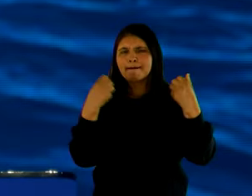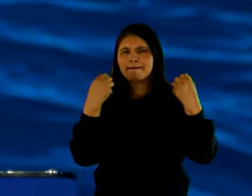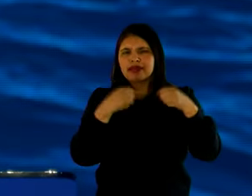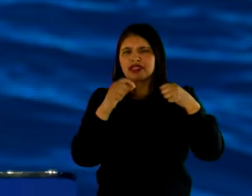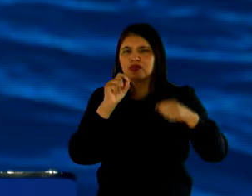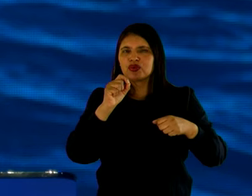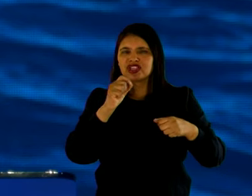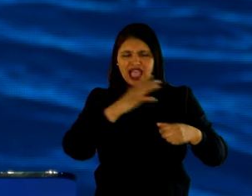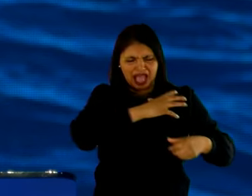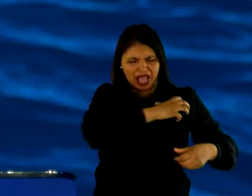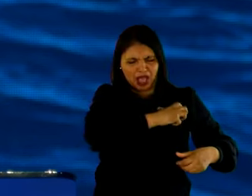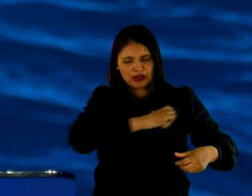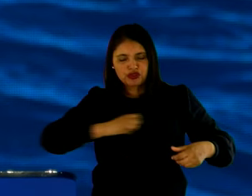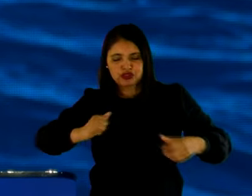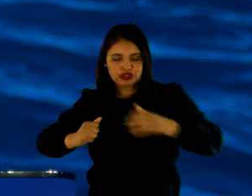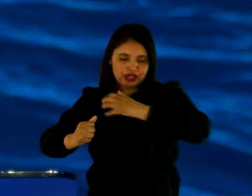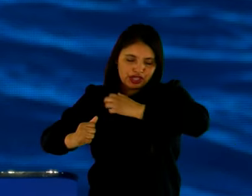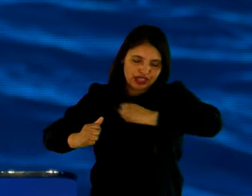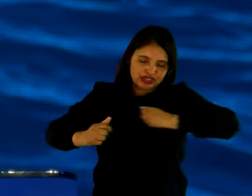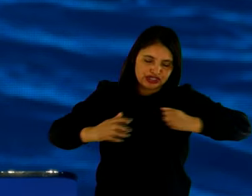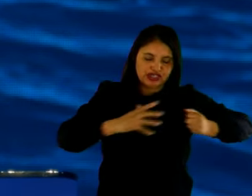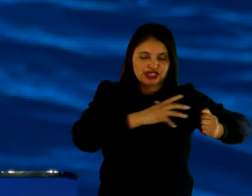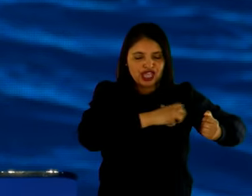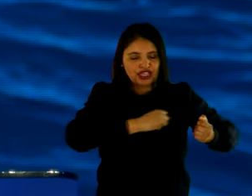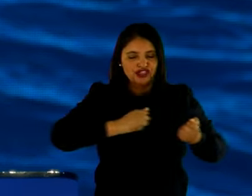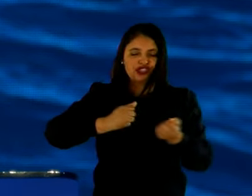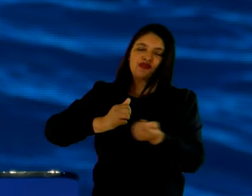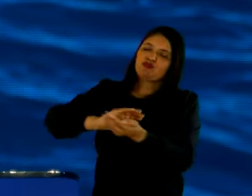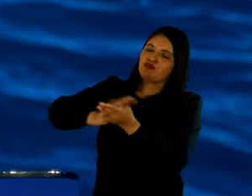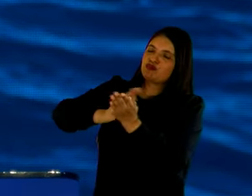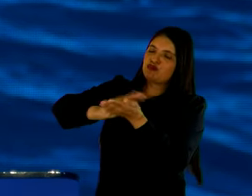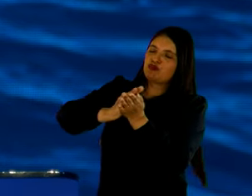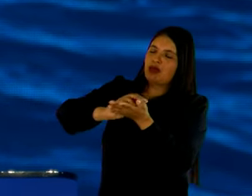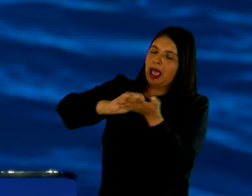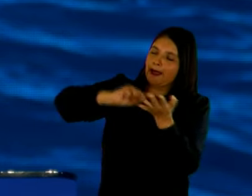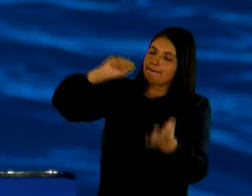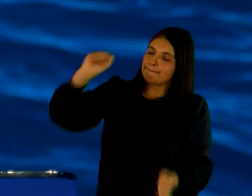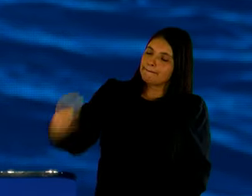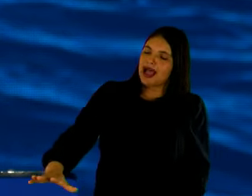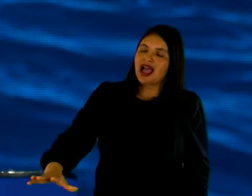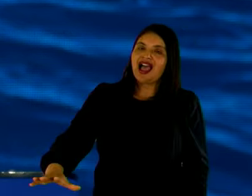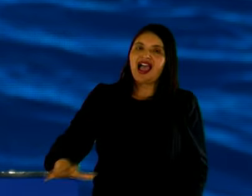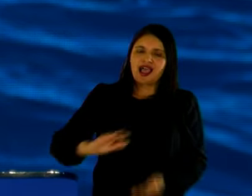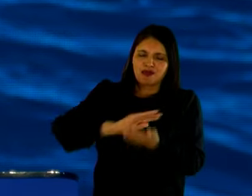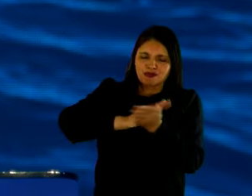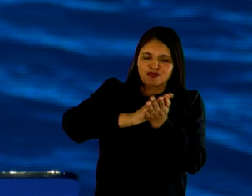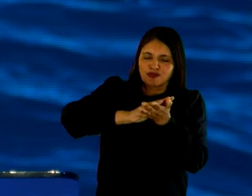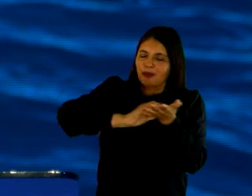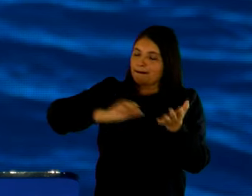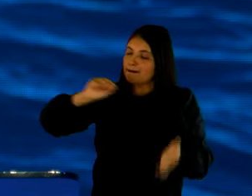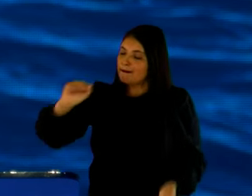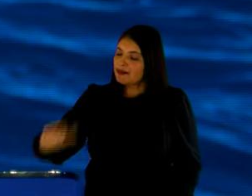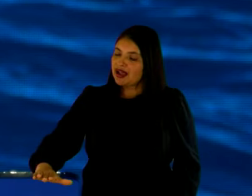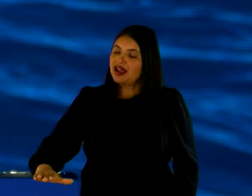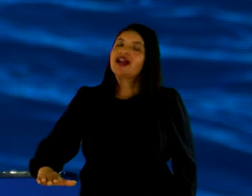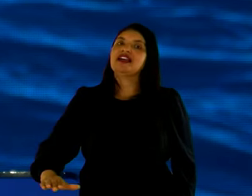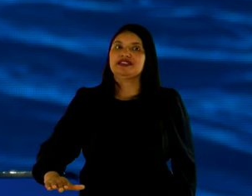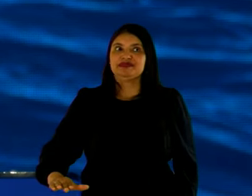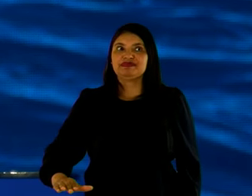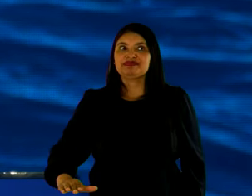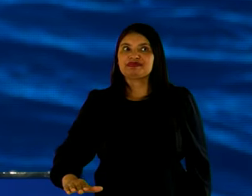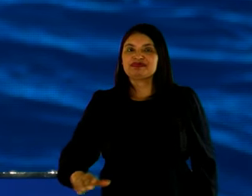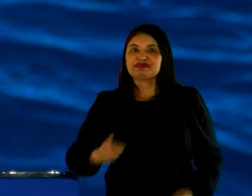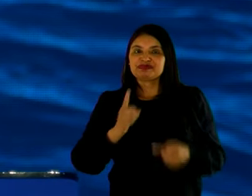passeando, Deus é o meu Senhor, eu vou obedecer ele. Eu não vou abandonar esse Deus. É isso que ele espera da gente.